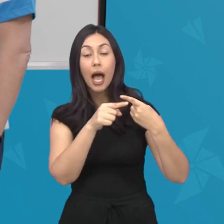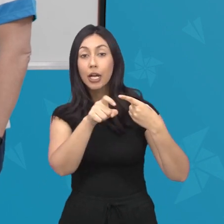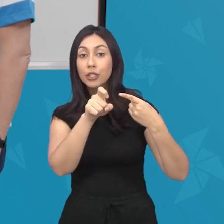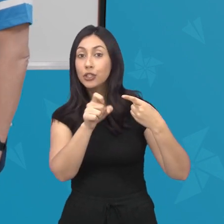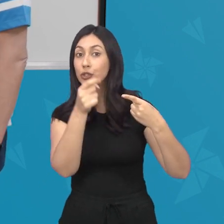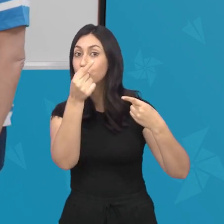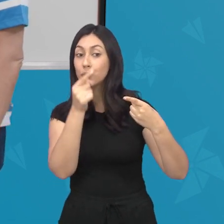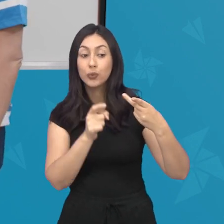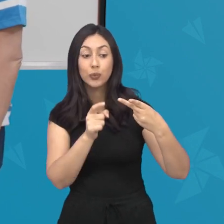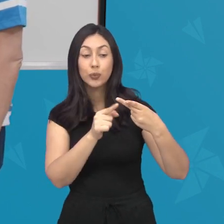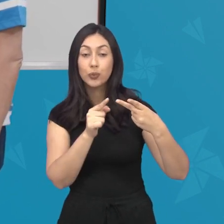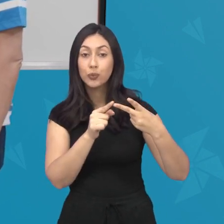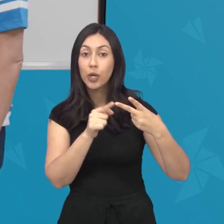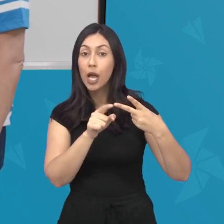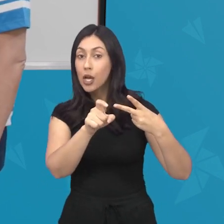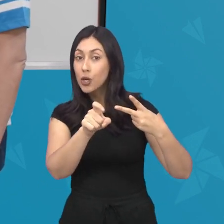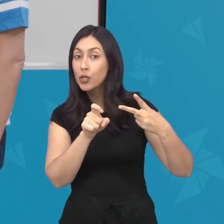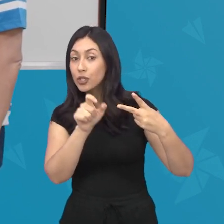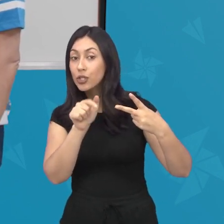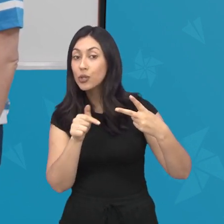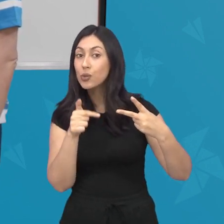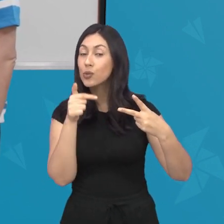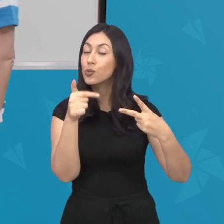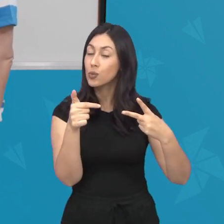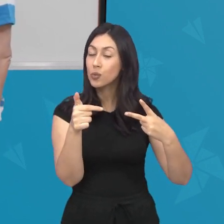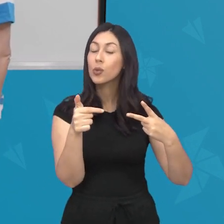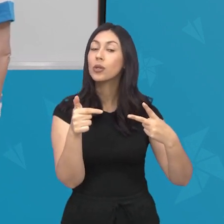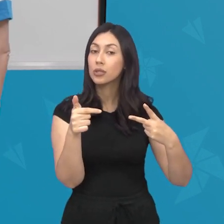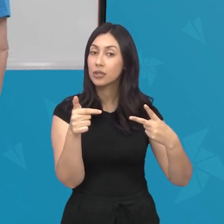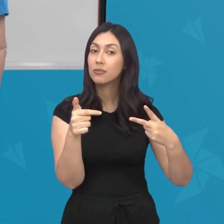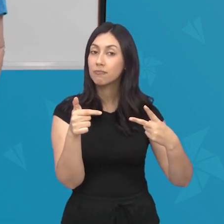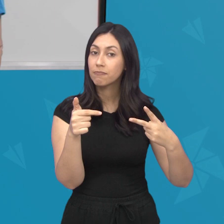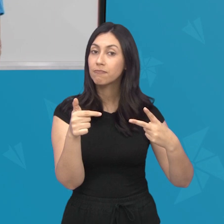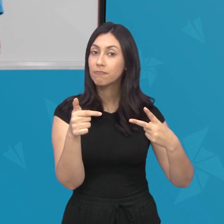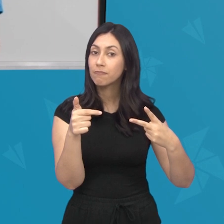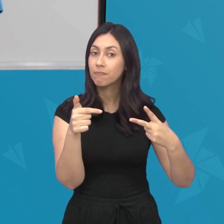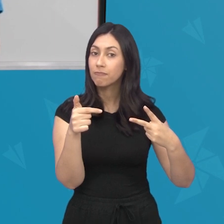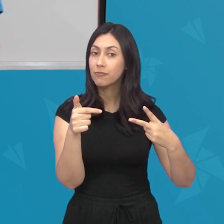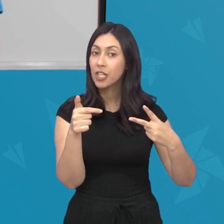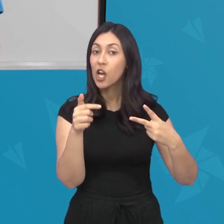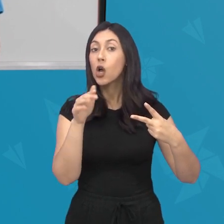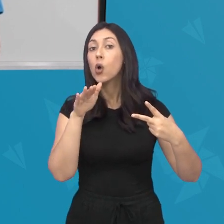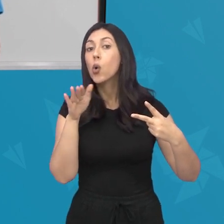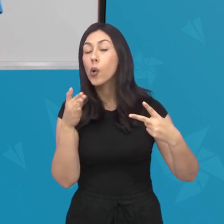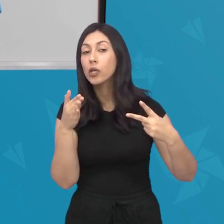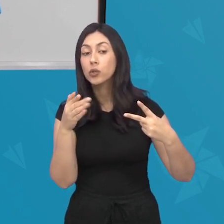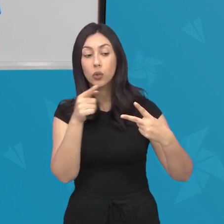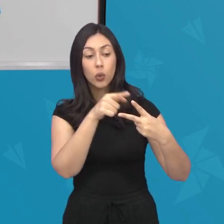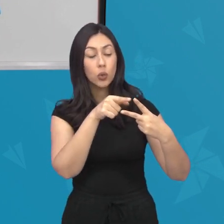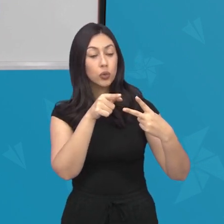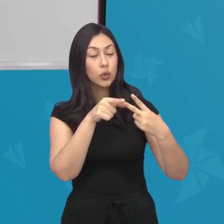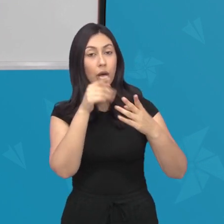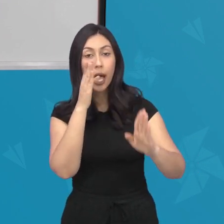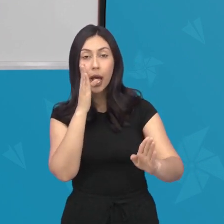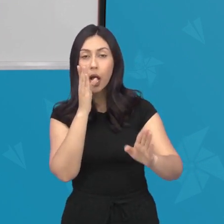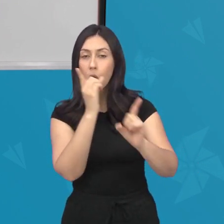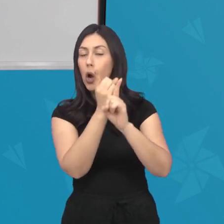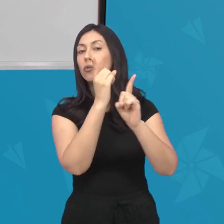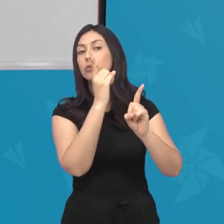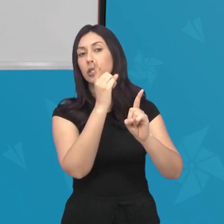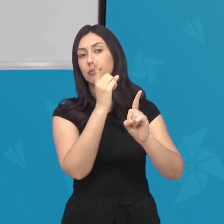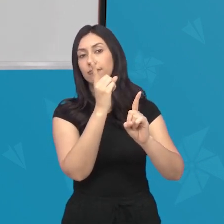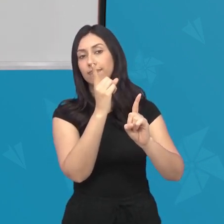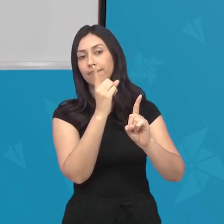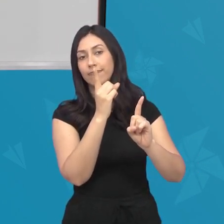que são as raízes? As raízes são os valores de x que vão fazer a função assumir o valor de